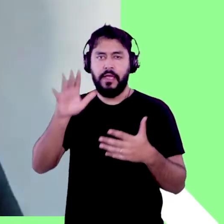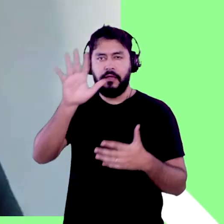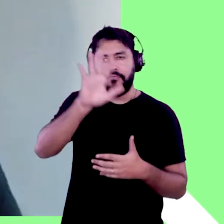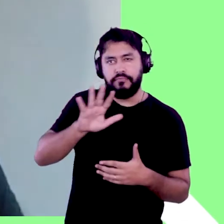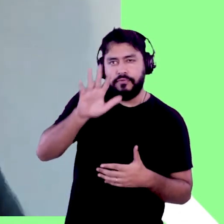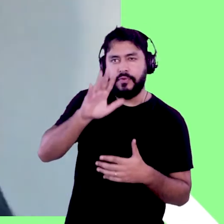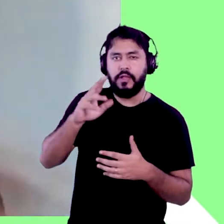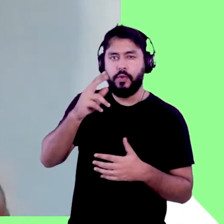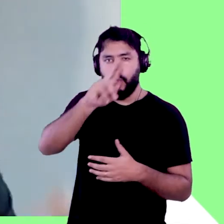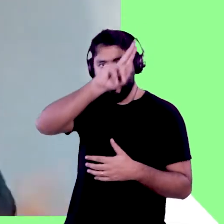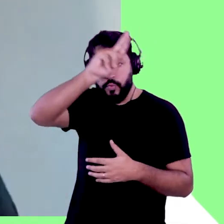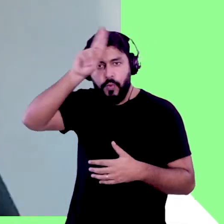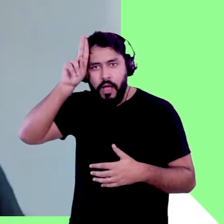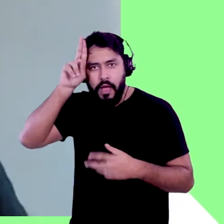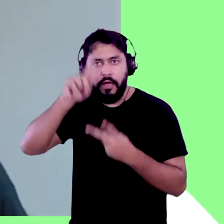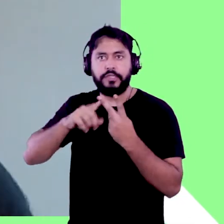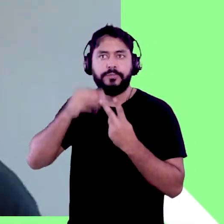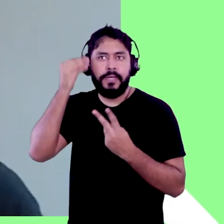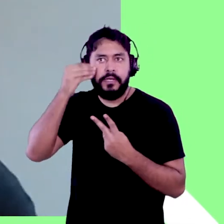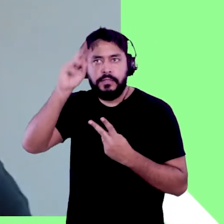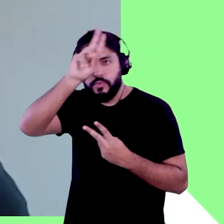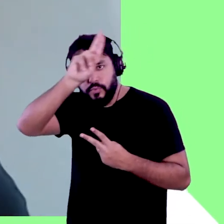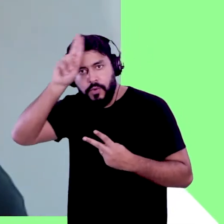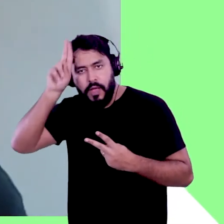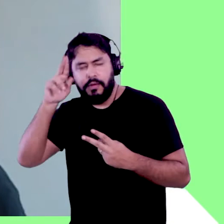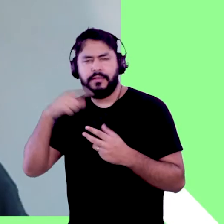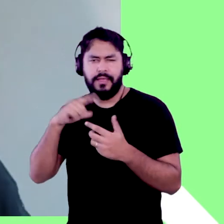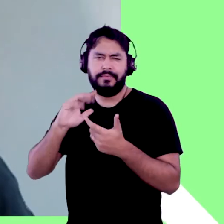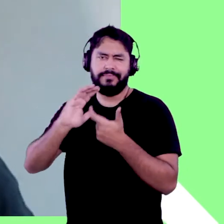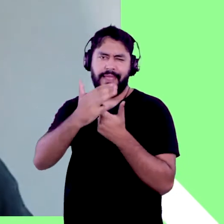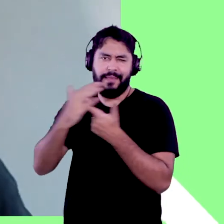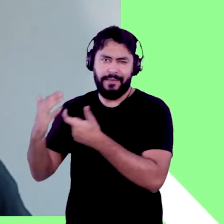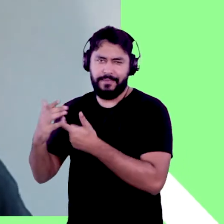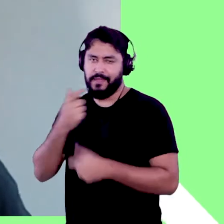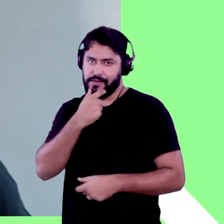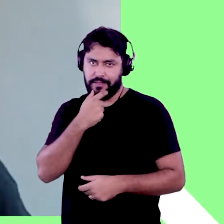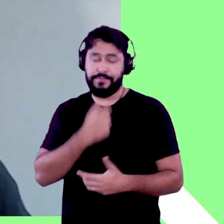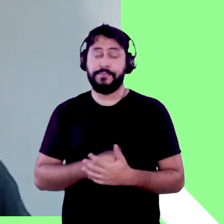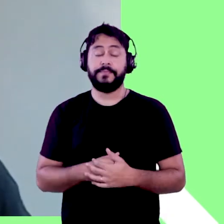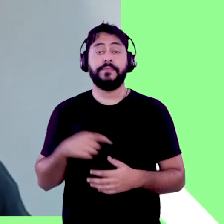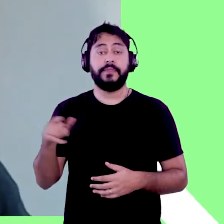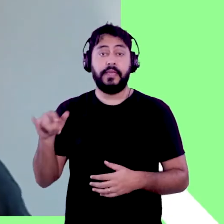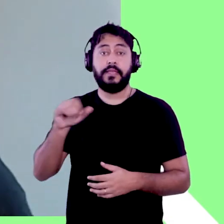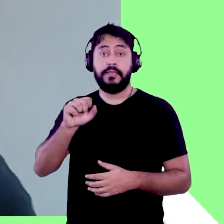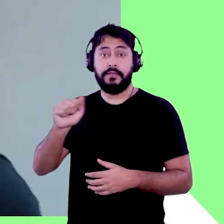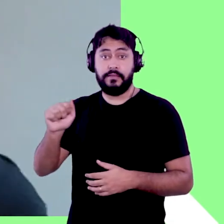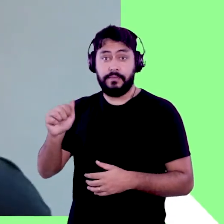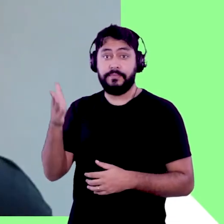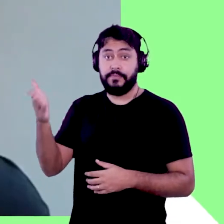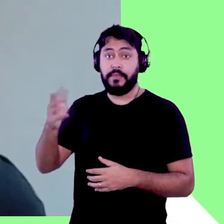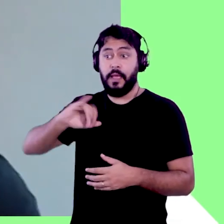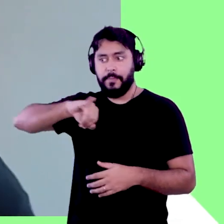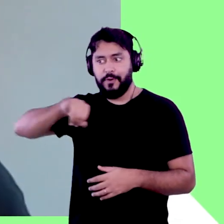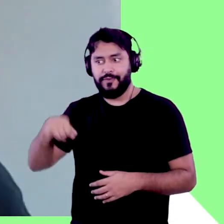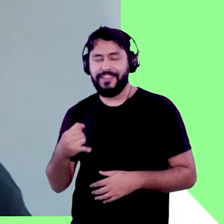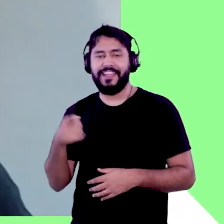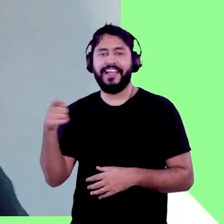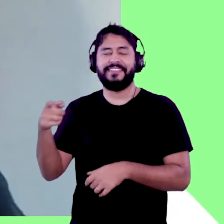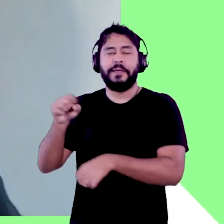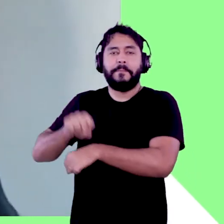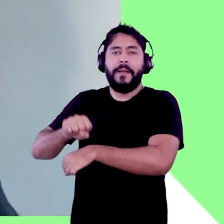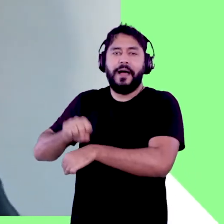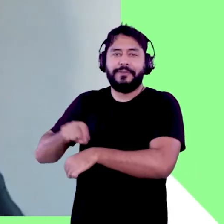experiência de usuário também, né? Que são as terminologias em inglês. E aí, Isa, eu ia aproveitar essa pausa, que tem essa